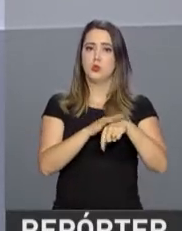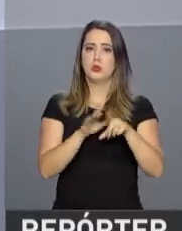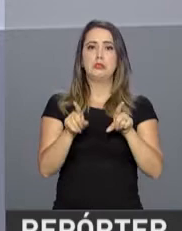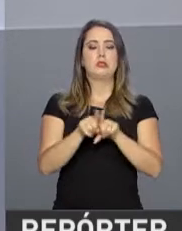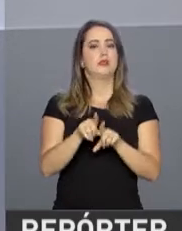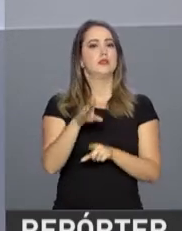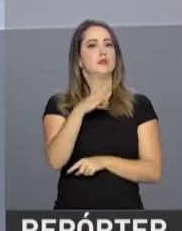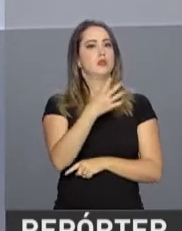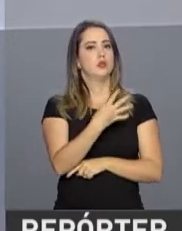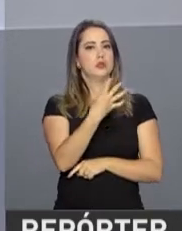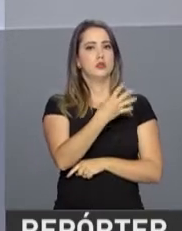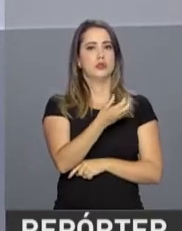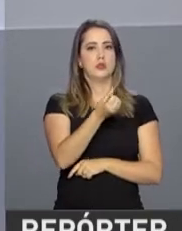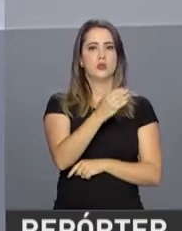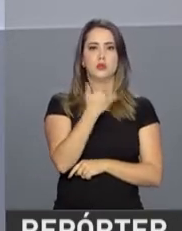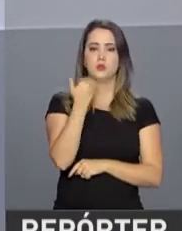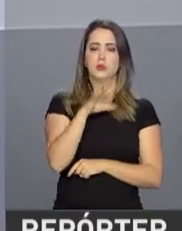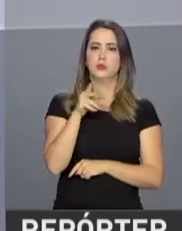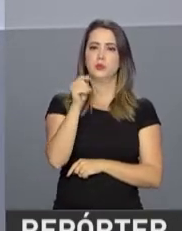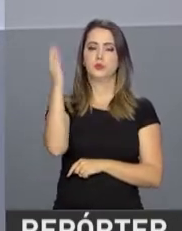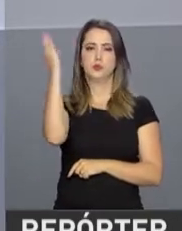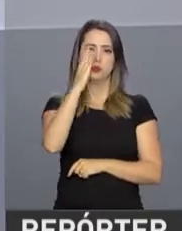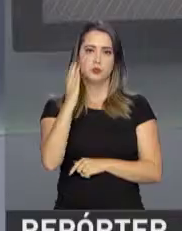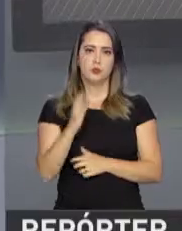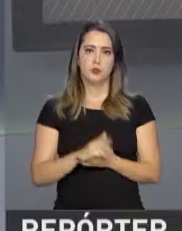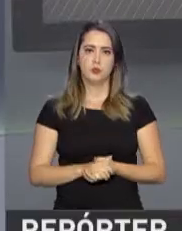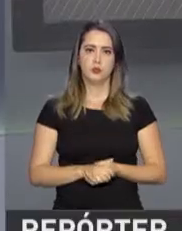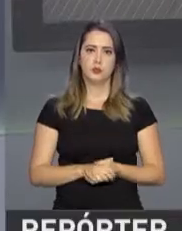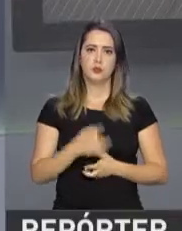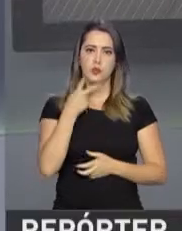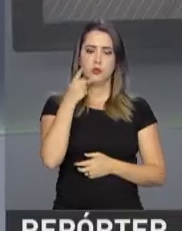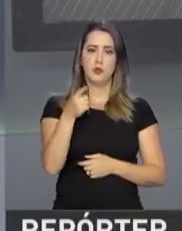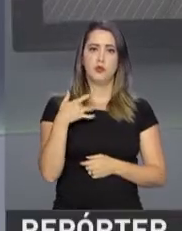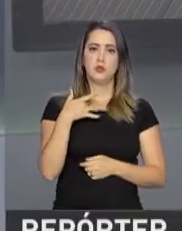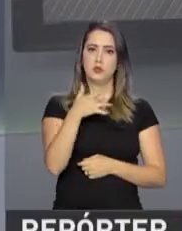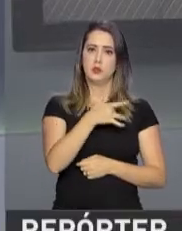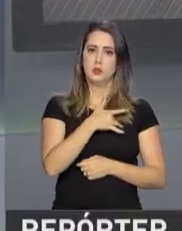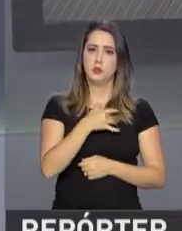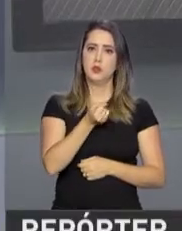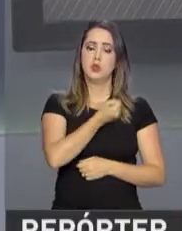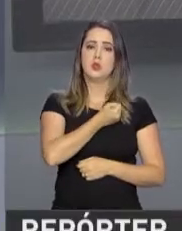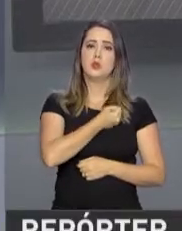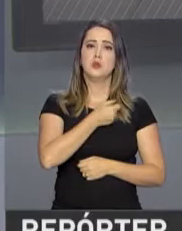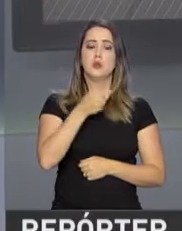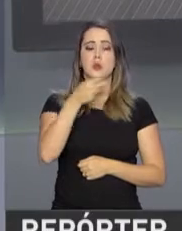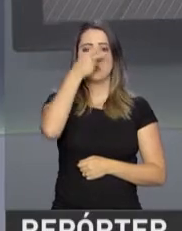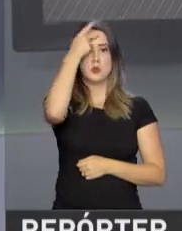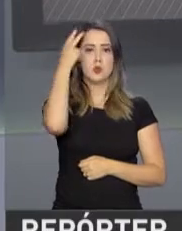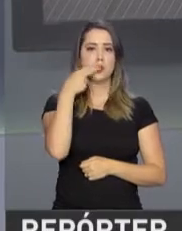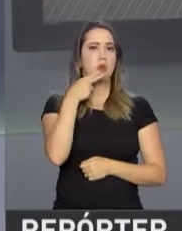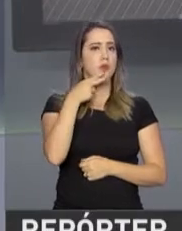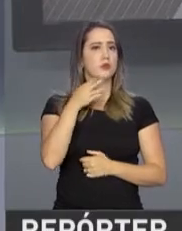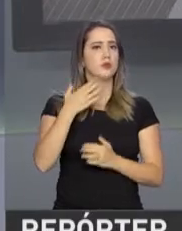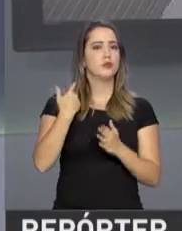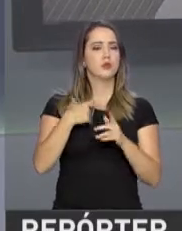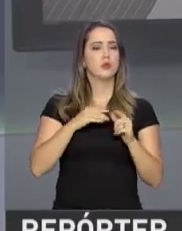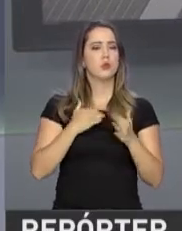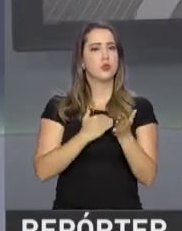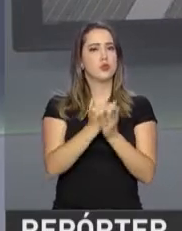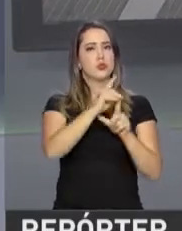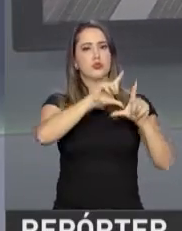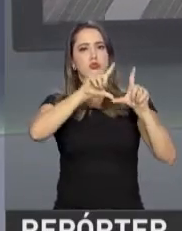446 mortes em todo o país e ainda falando de saúde o número de fumantes no brasil seguem em queda